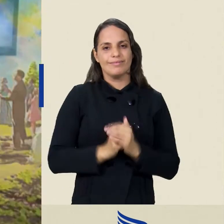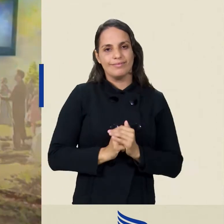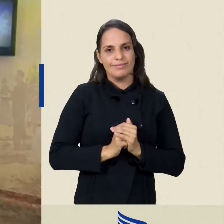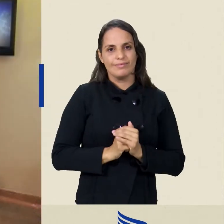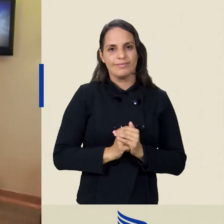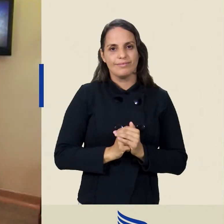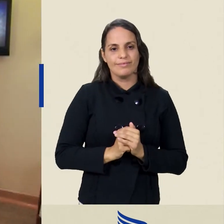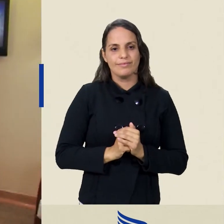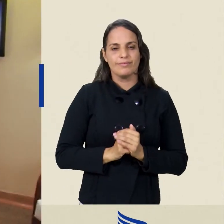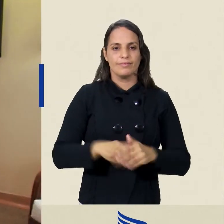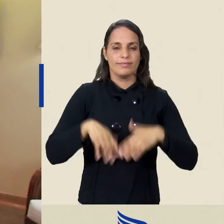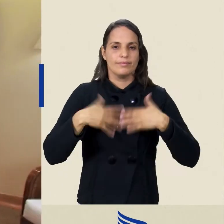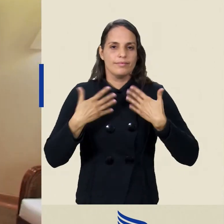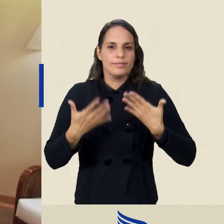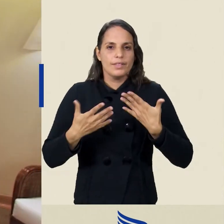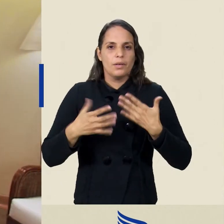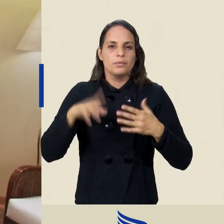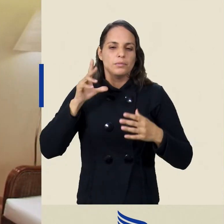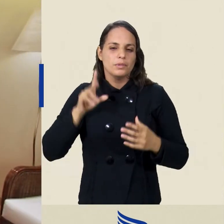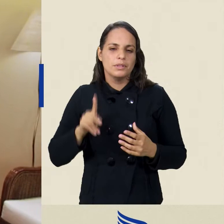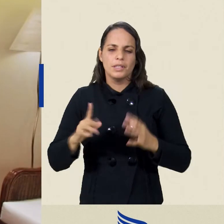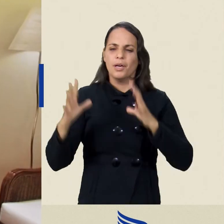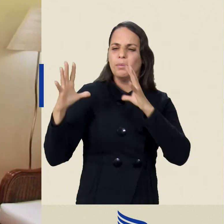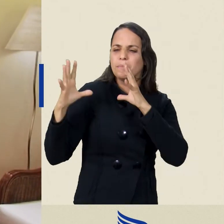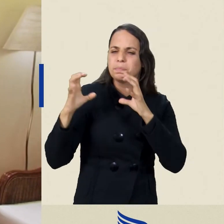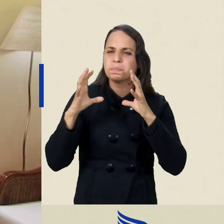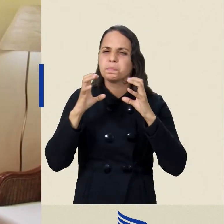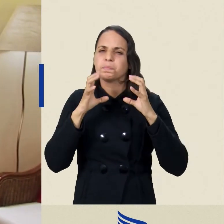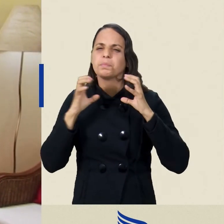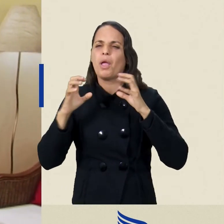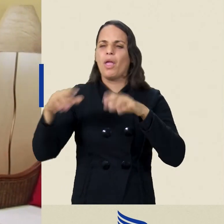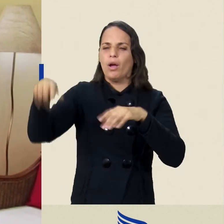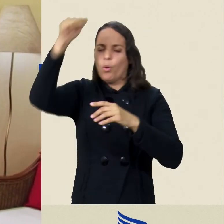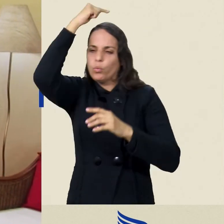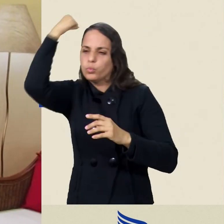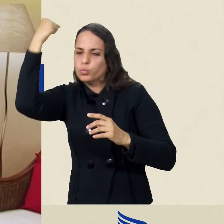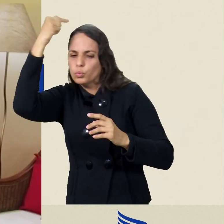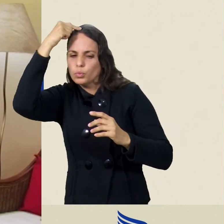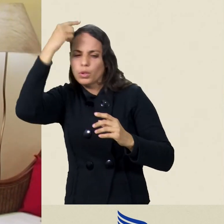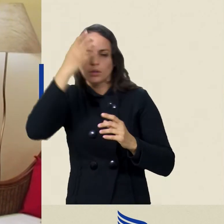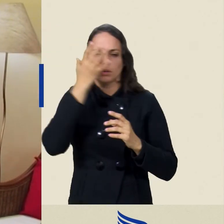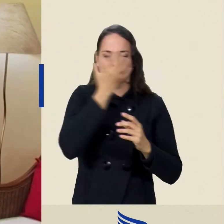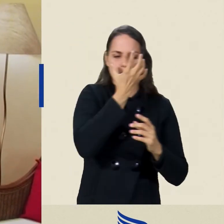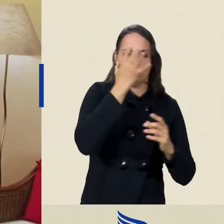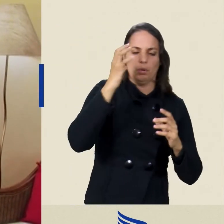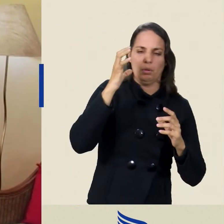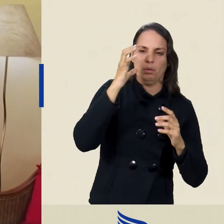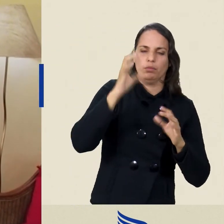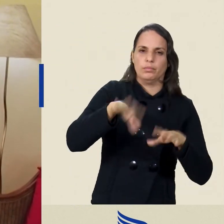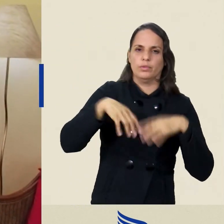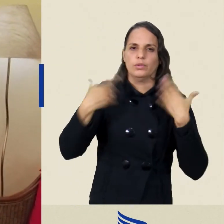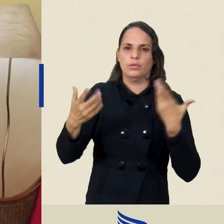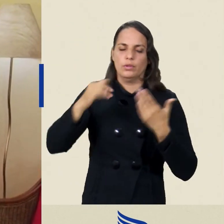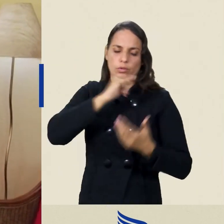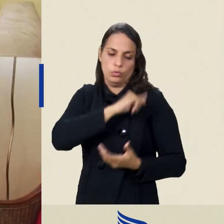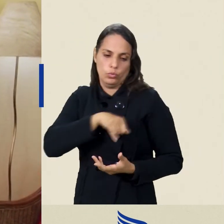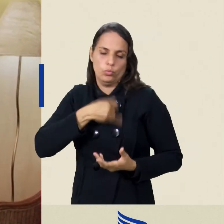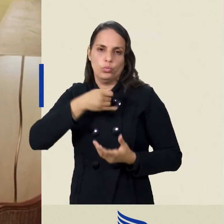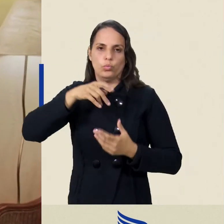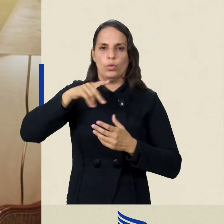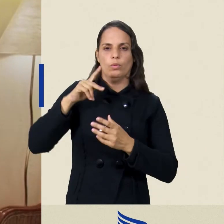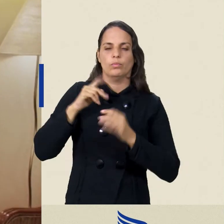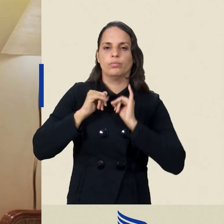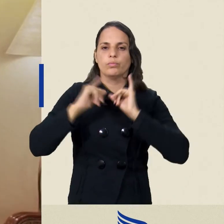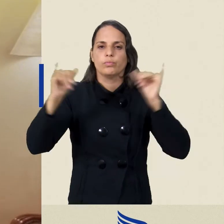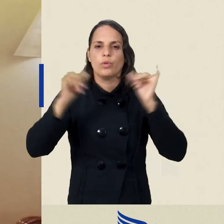13. Uma luta intensa será travada pelos santos contra a besta e a sua imagem. João menciona um remanescente